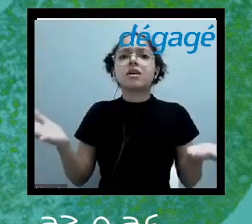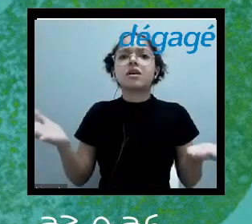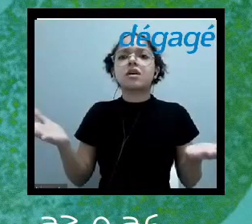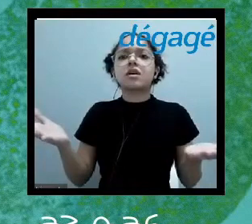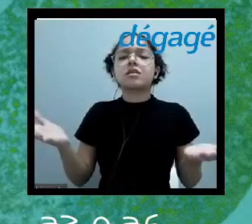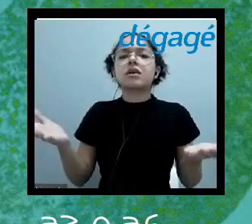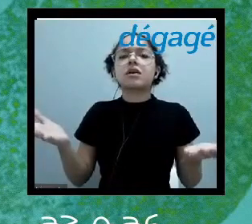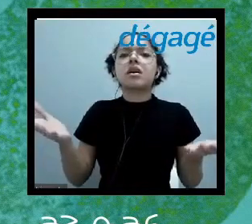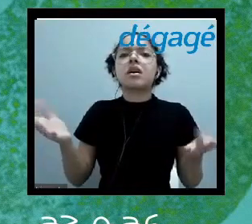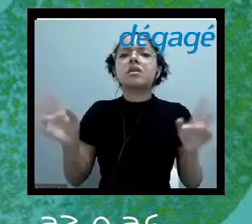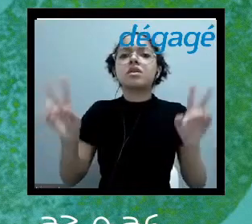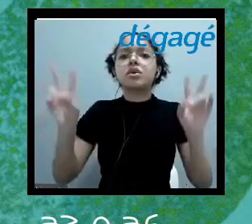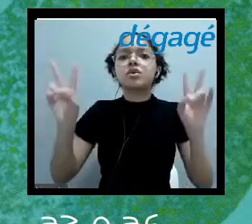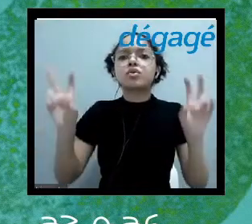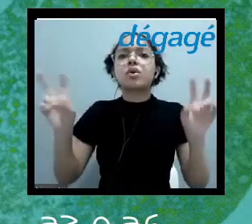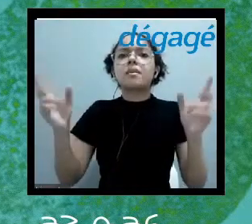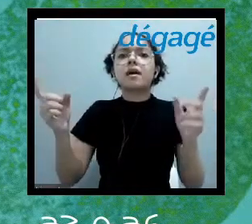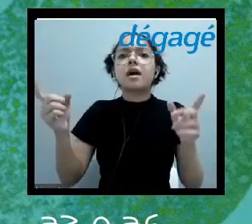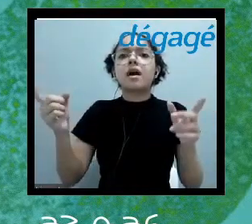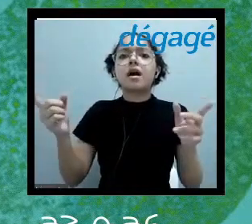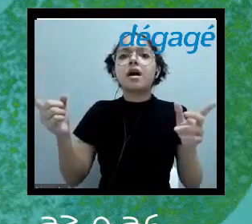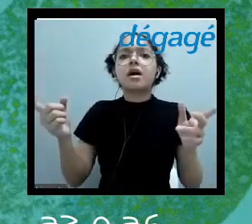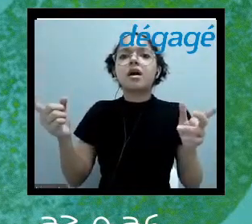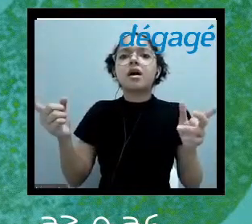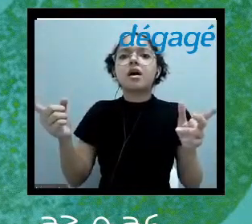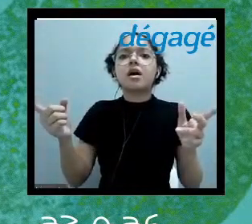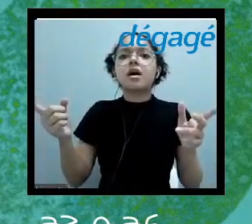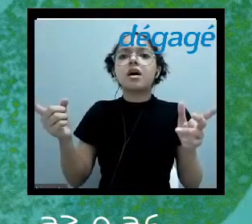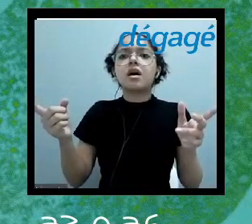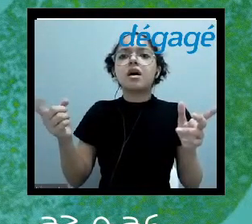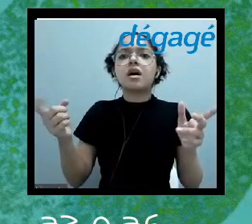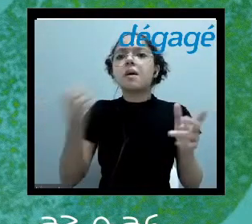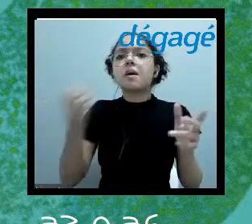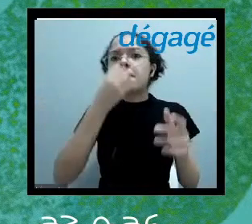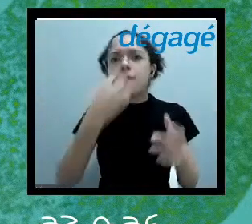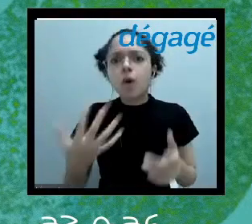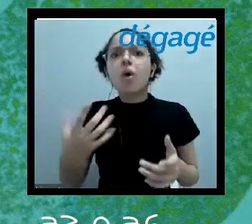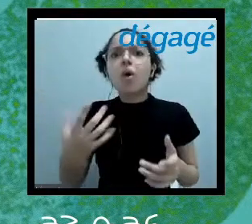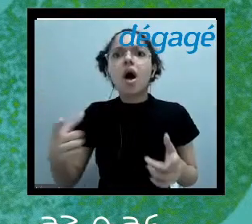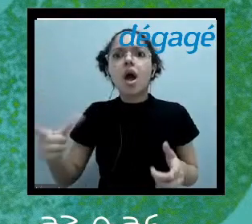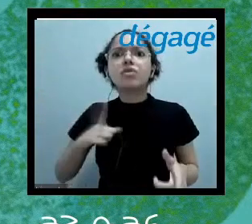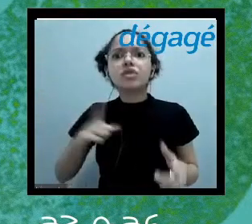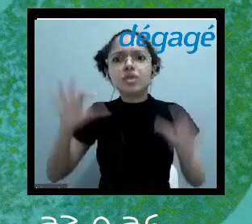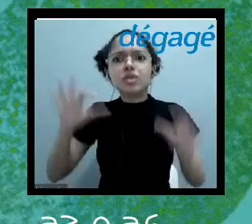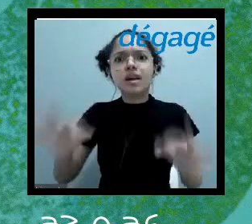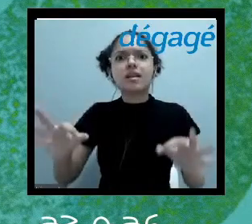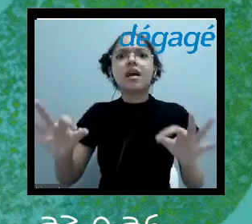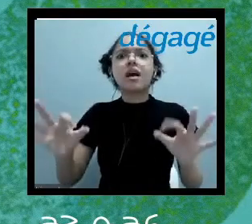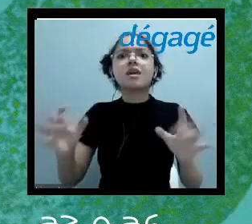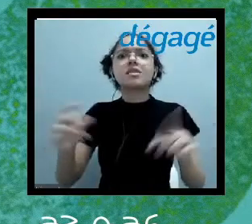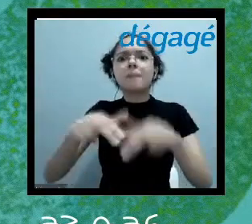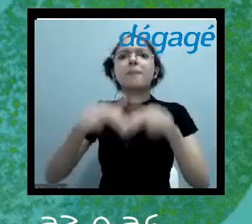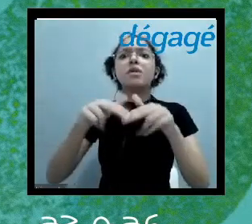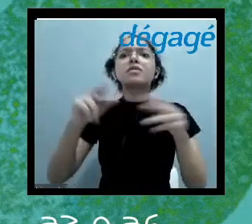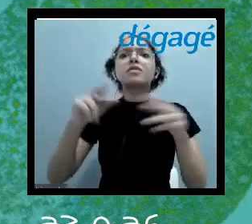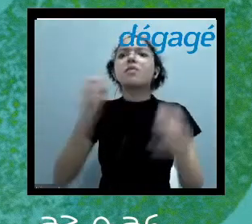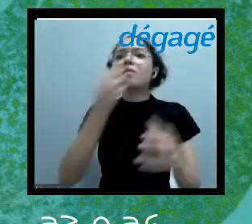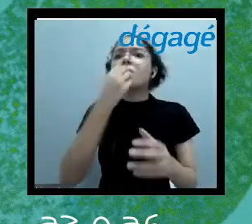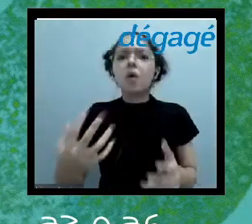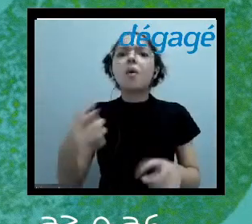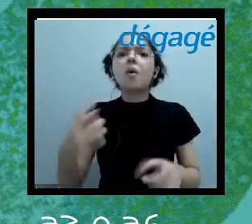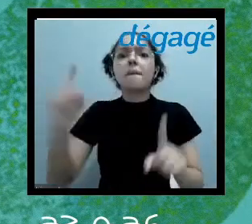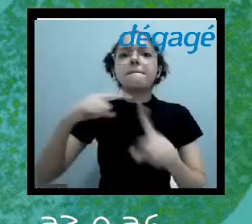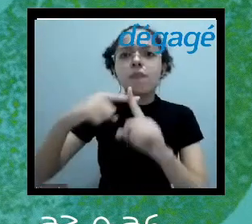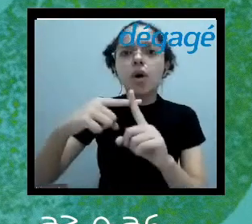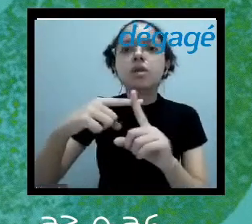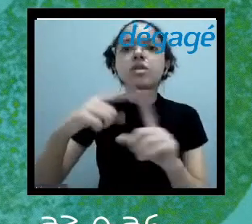certeza, sabe? Ainda bem que a Carly fez isso, porque eu tinha certeza absoluta. Como se fosse assim, eu acho que nós da arte,